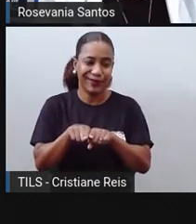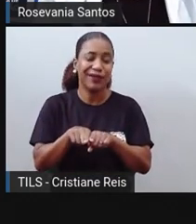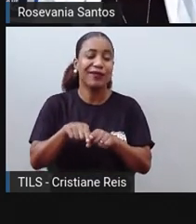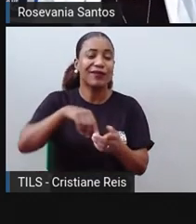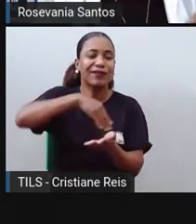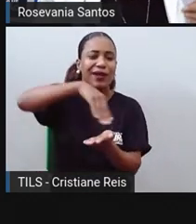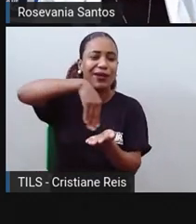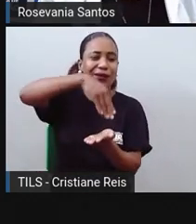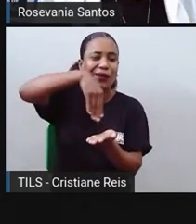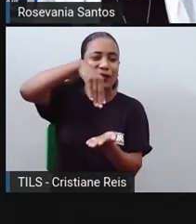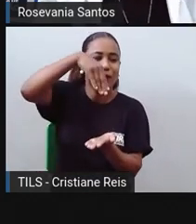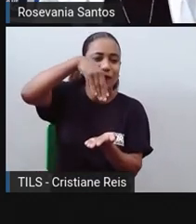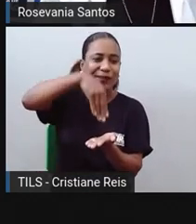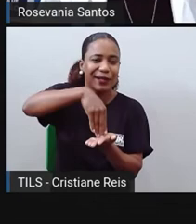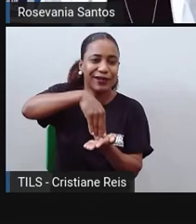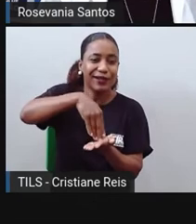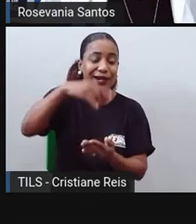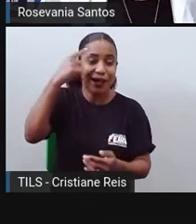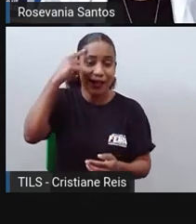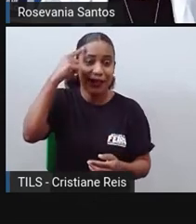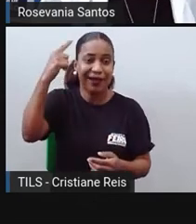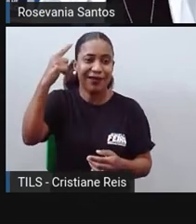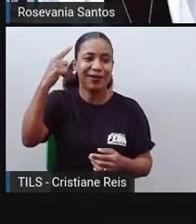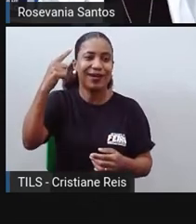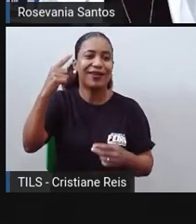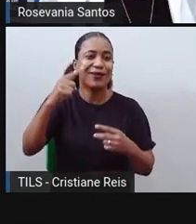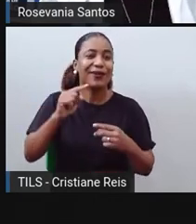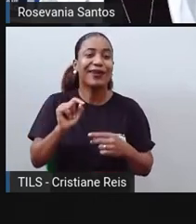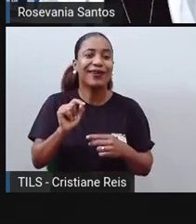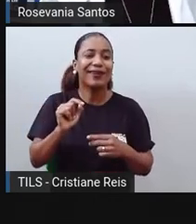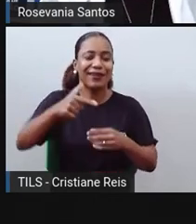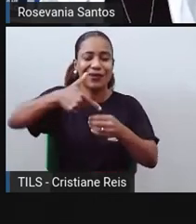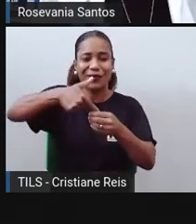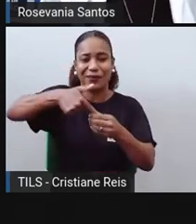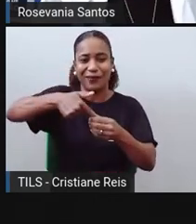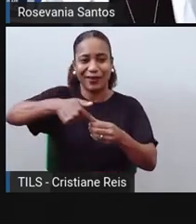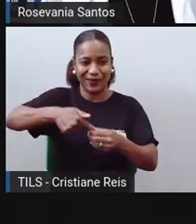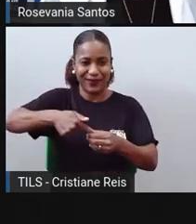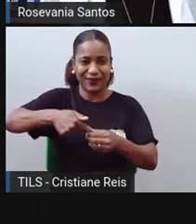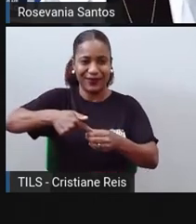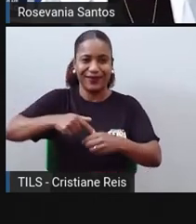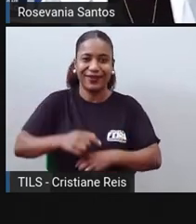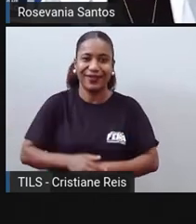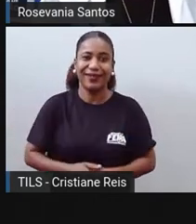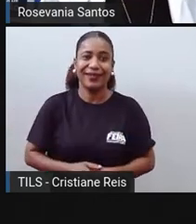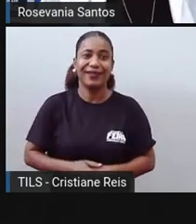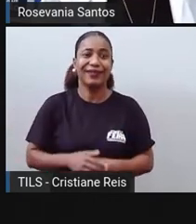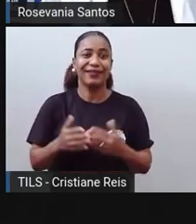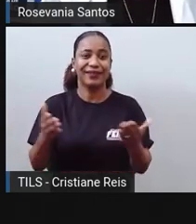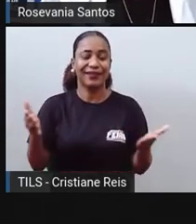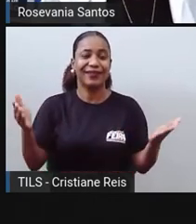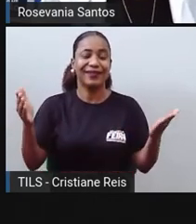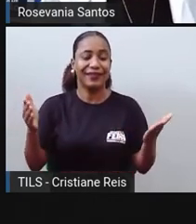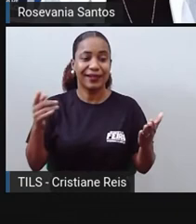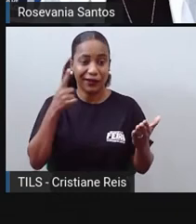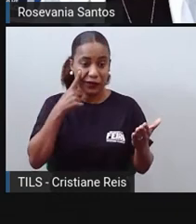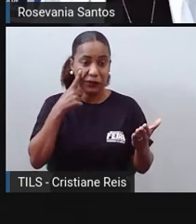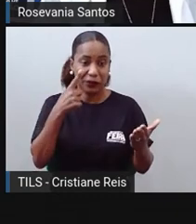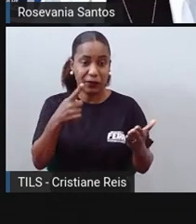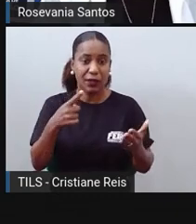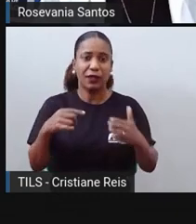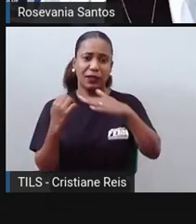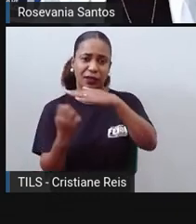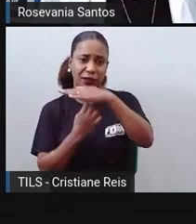primeira coisa que você lembra é a questão do petróleo. Isso mesmo, aqui a gente tem os 10 maiores produtores de petróleo do mundo, aqui